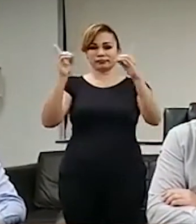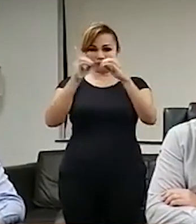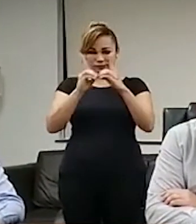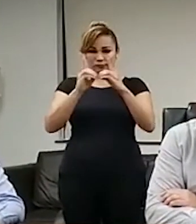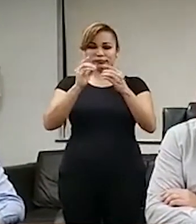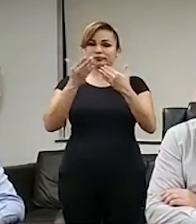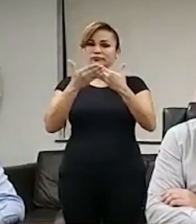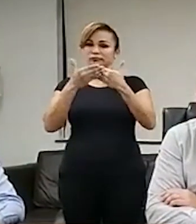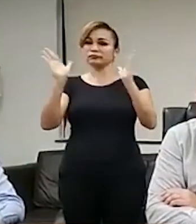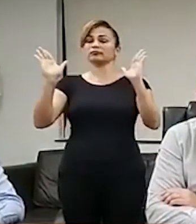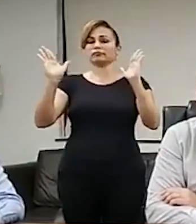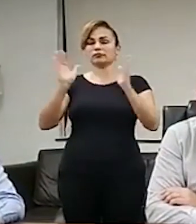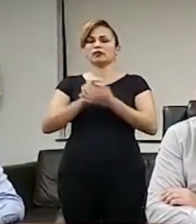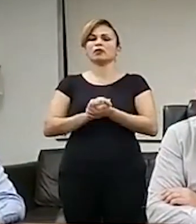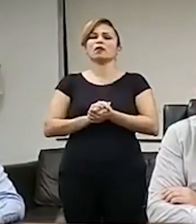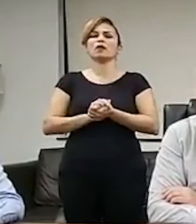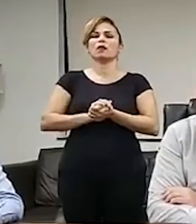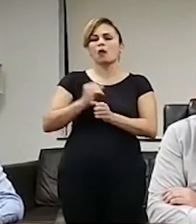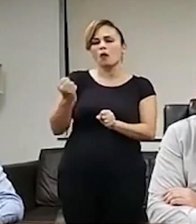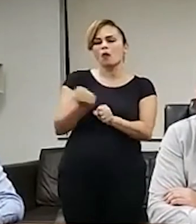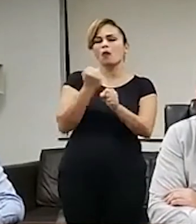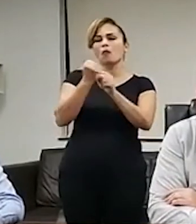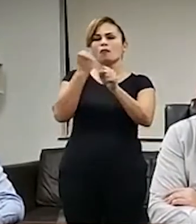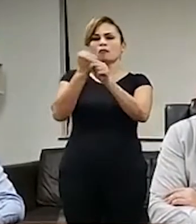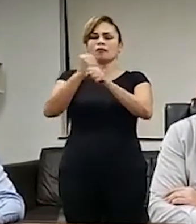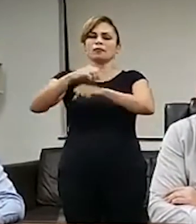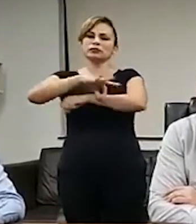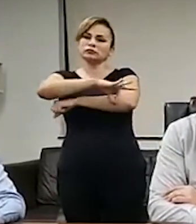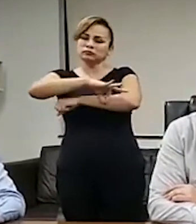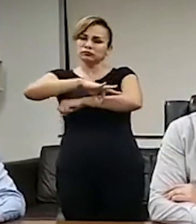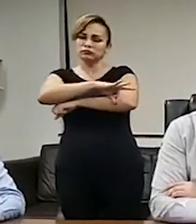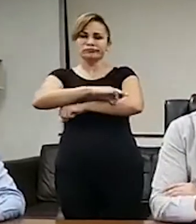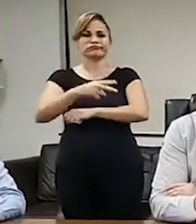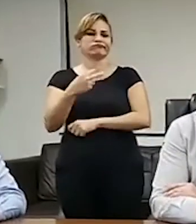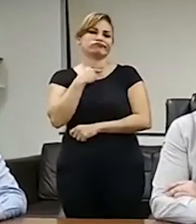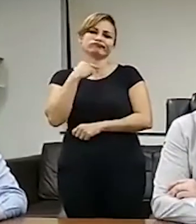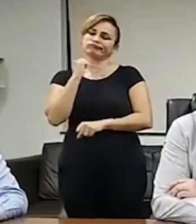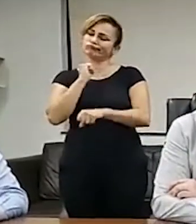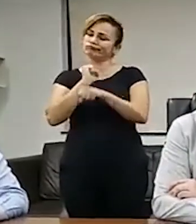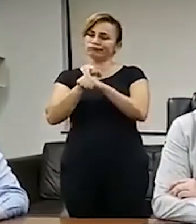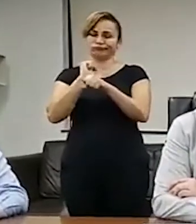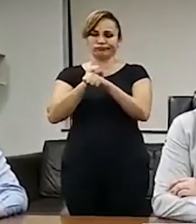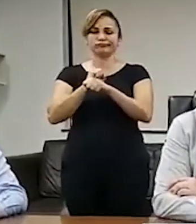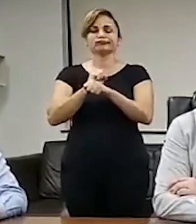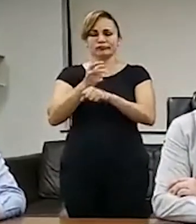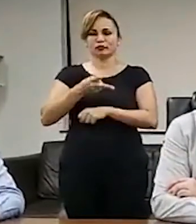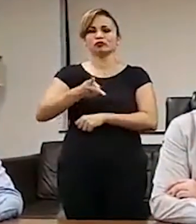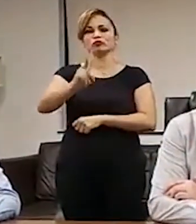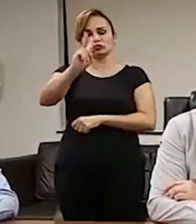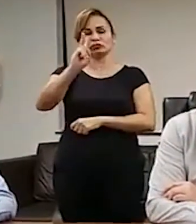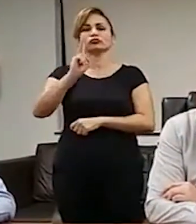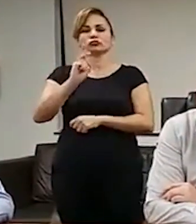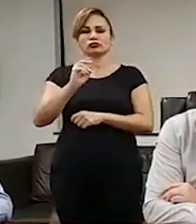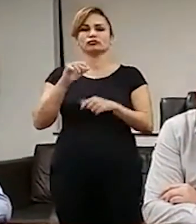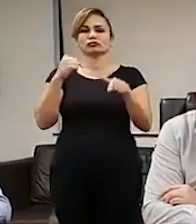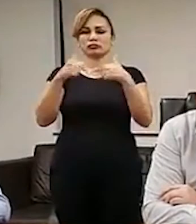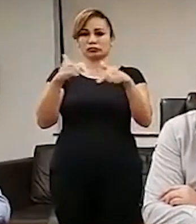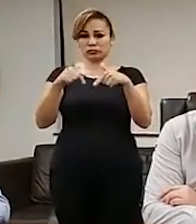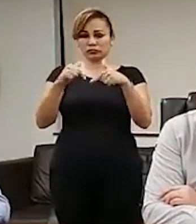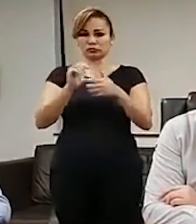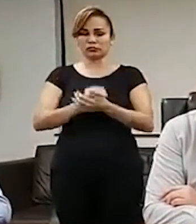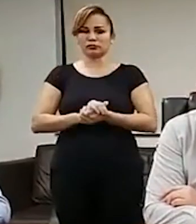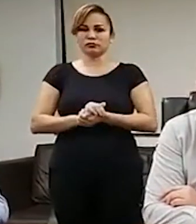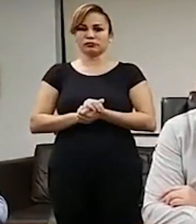Obras e serviços de engenharia também não podem parar, permanecem em funcionamento.